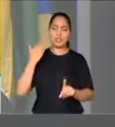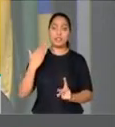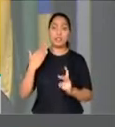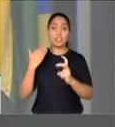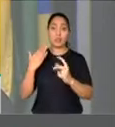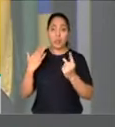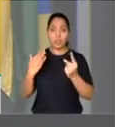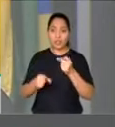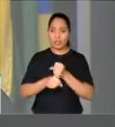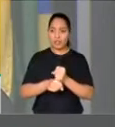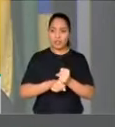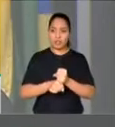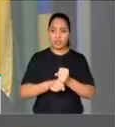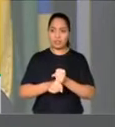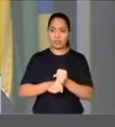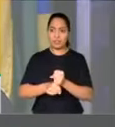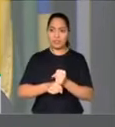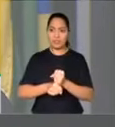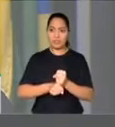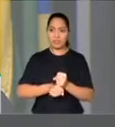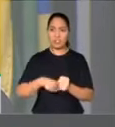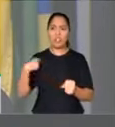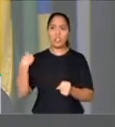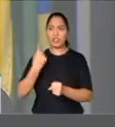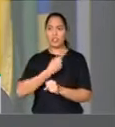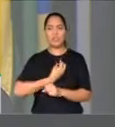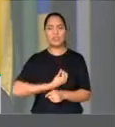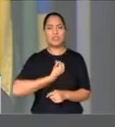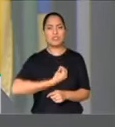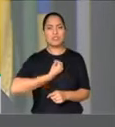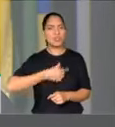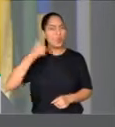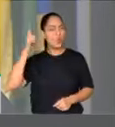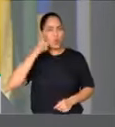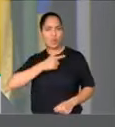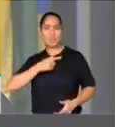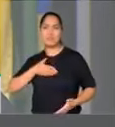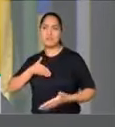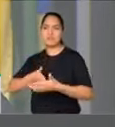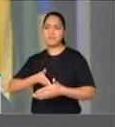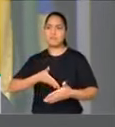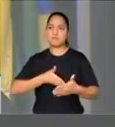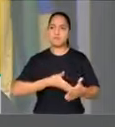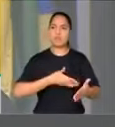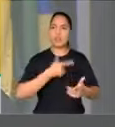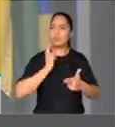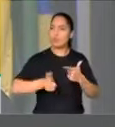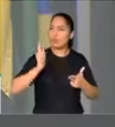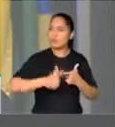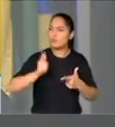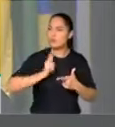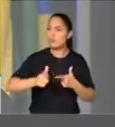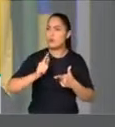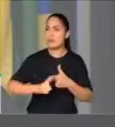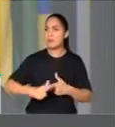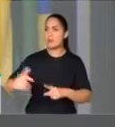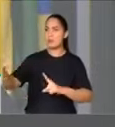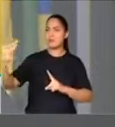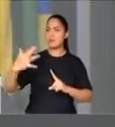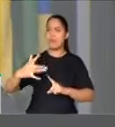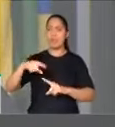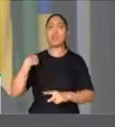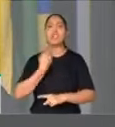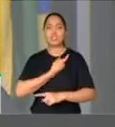51 anos com ele. E nós atravessamos e conquistamos e derrubamos todos os tsunamis que vieram pela nossa